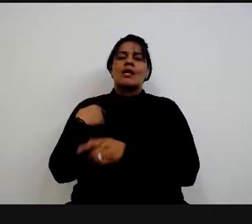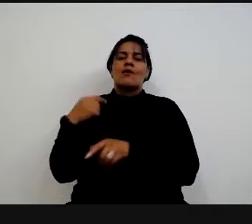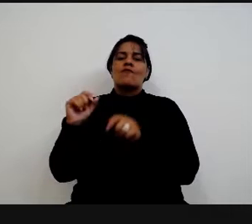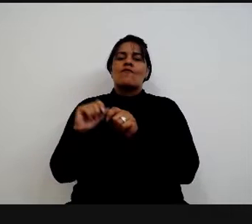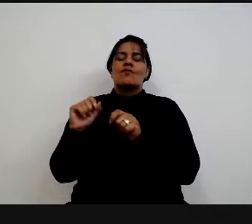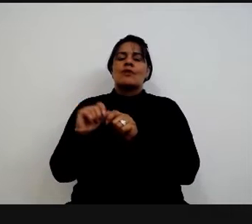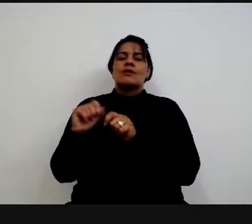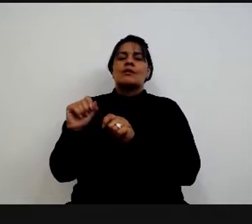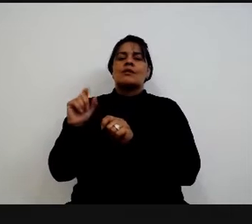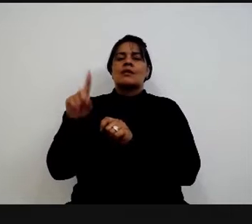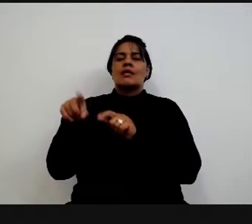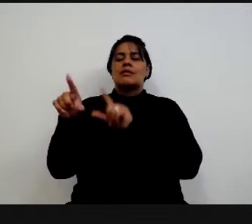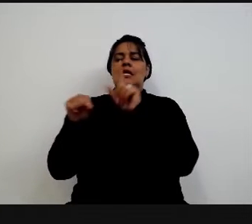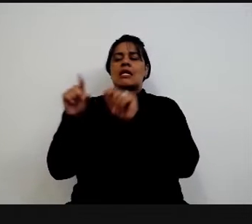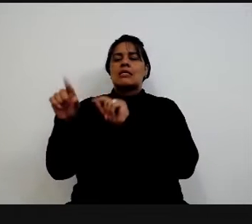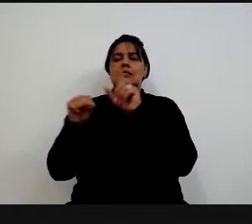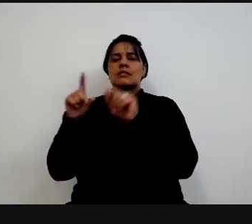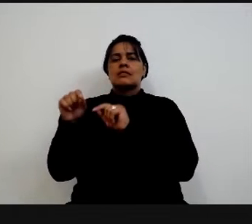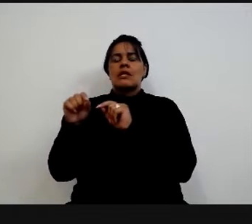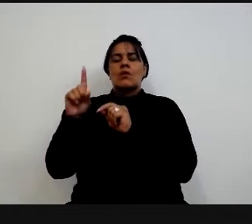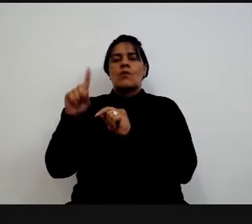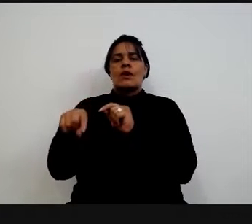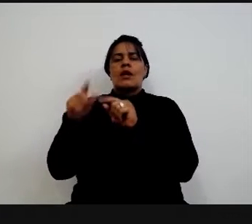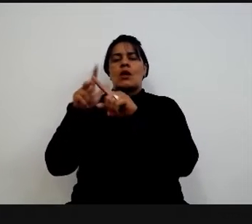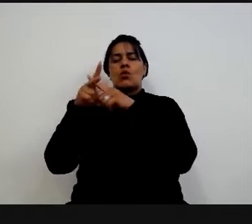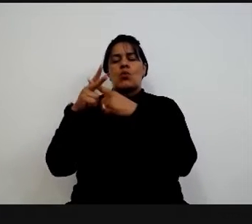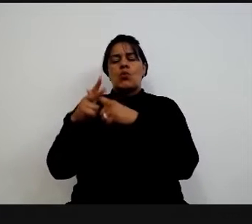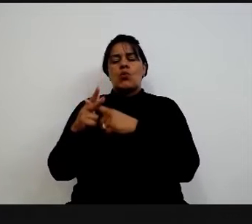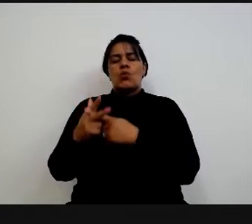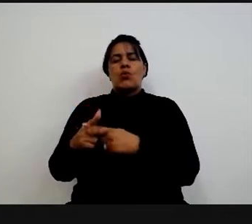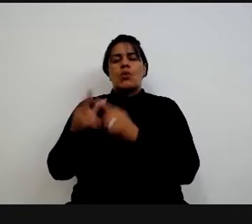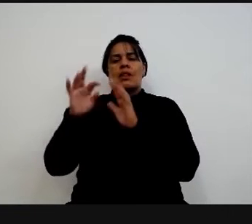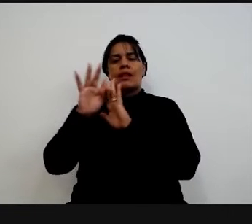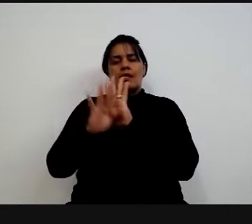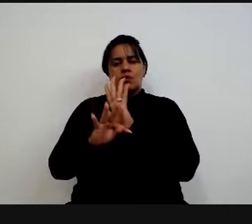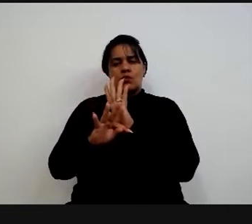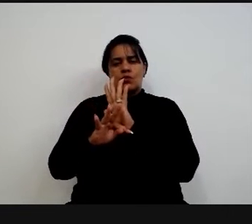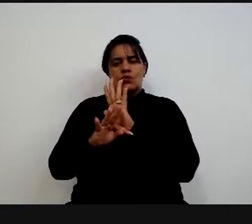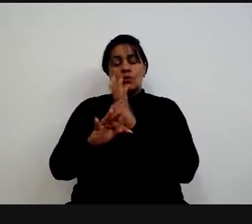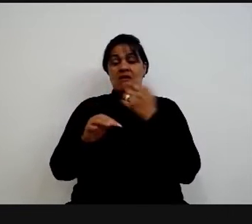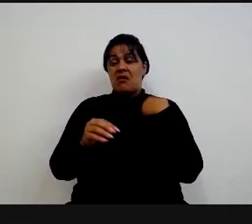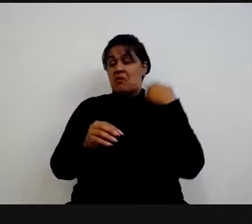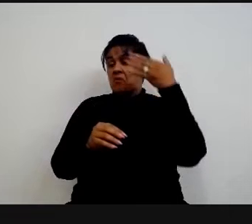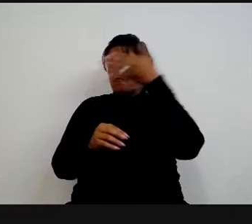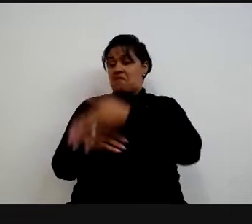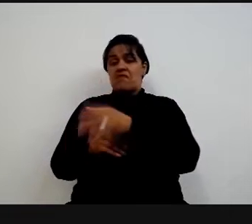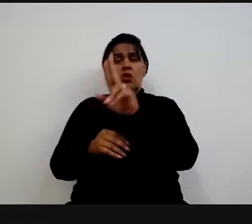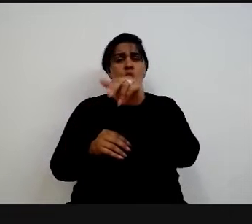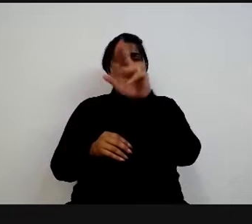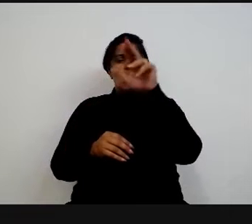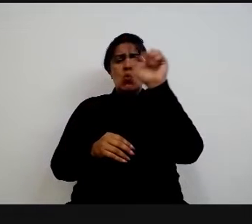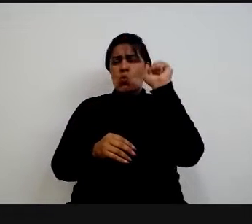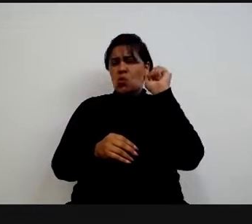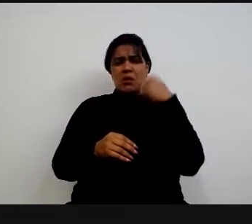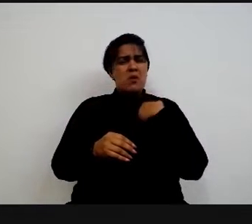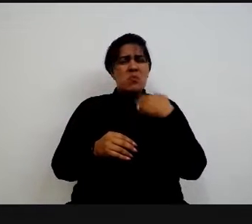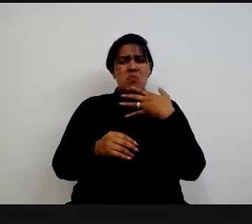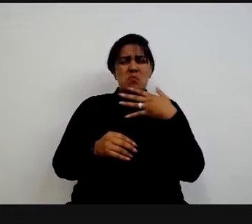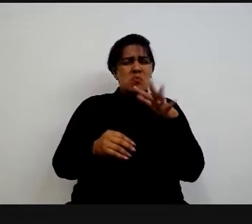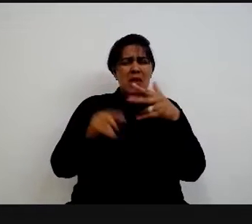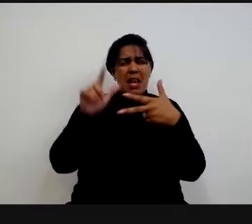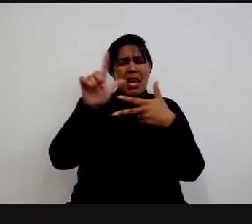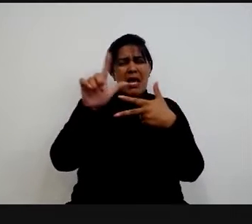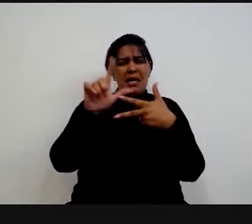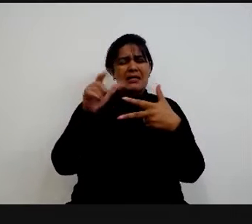contratar revisores de texto. Eu nunca tinha vindo no Senado Federal. Nunca tinha me interessado pelo Poder Legislativo.